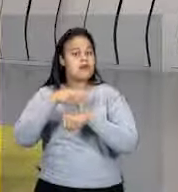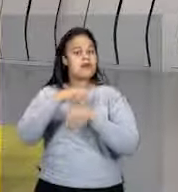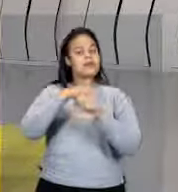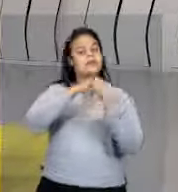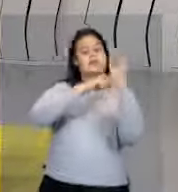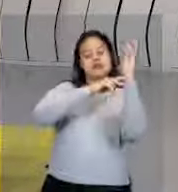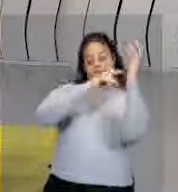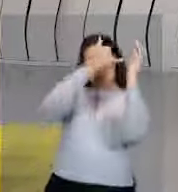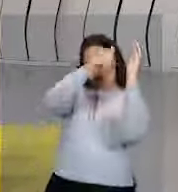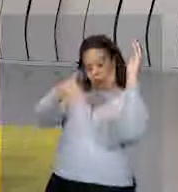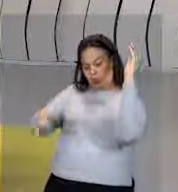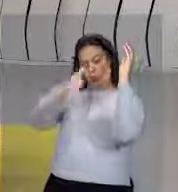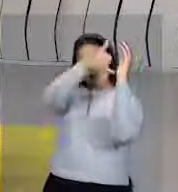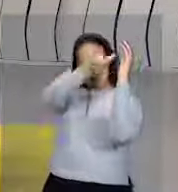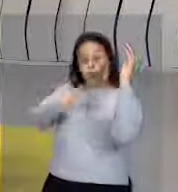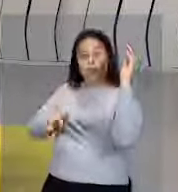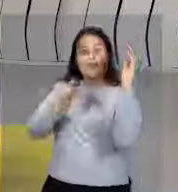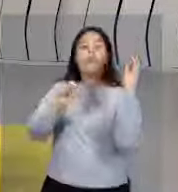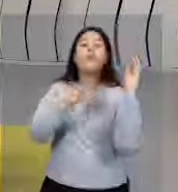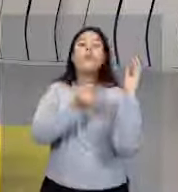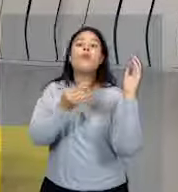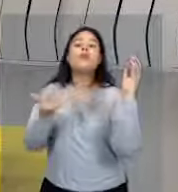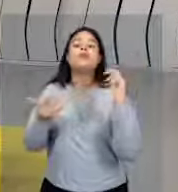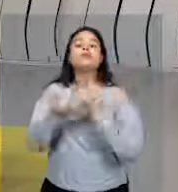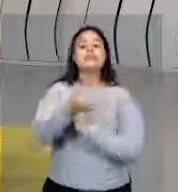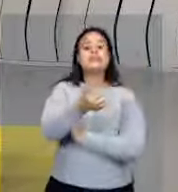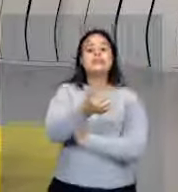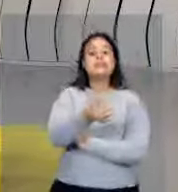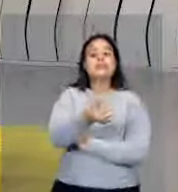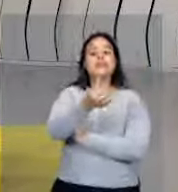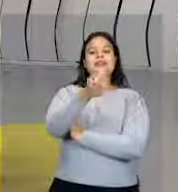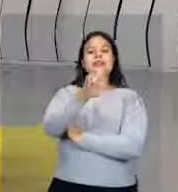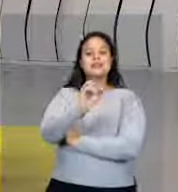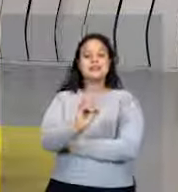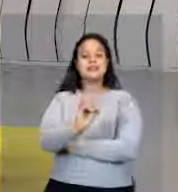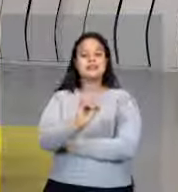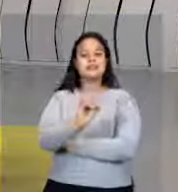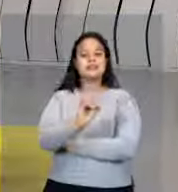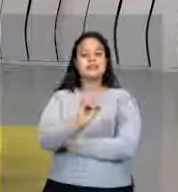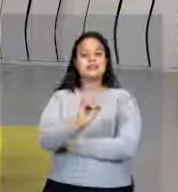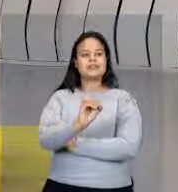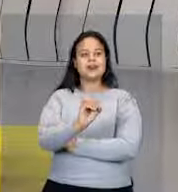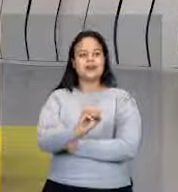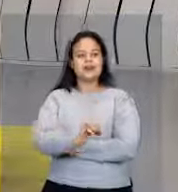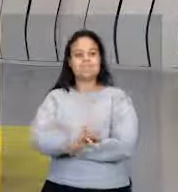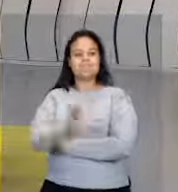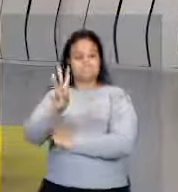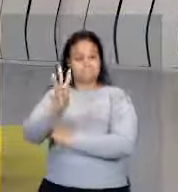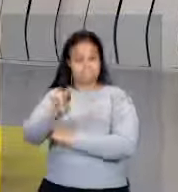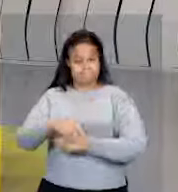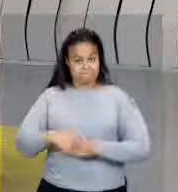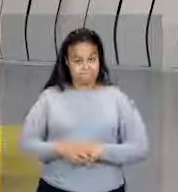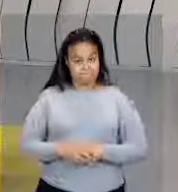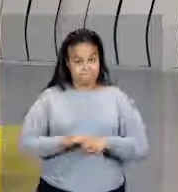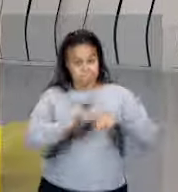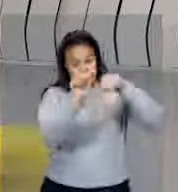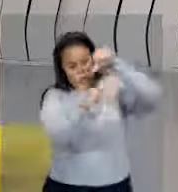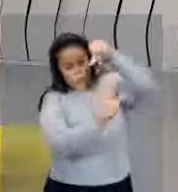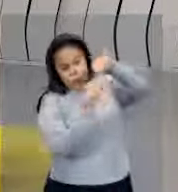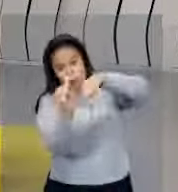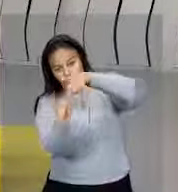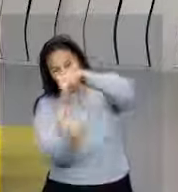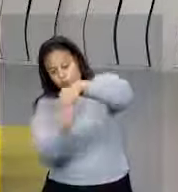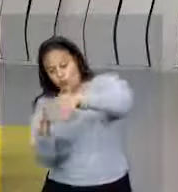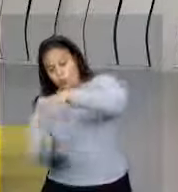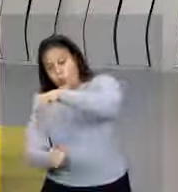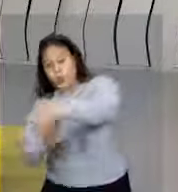frequência de 60 Hz. O que seria isso? O ciclo ele vai se alternar